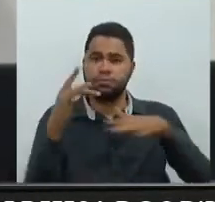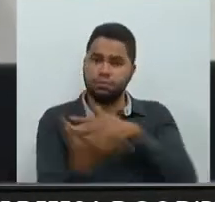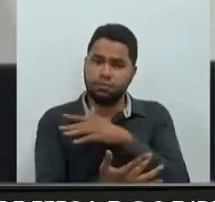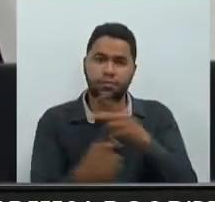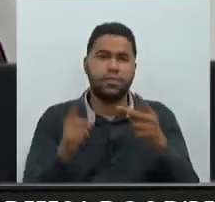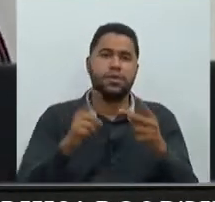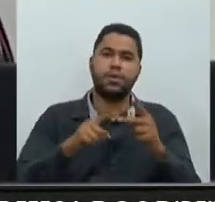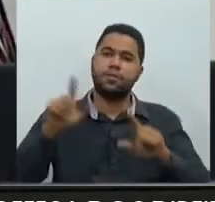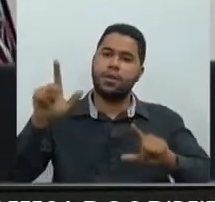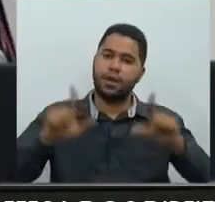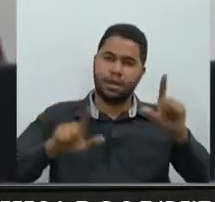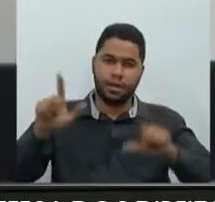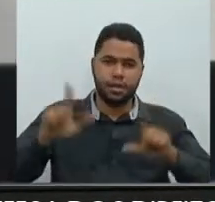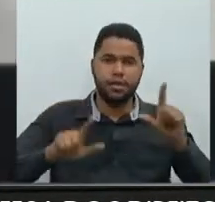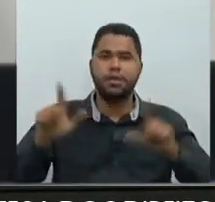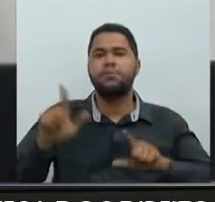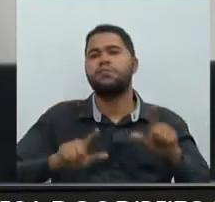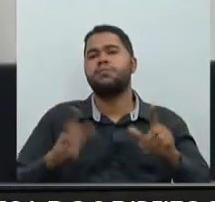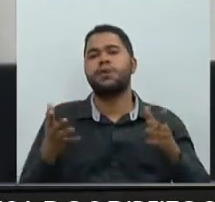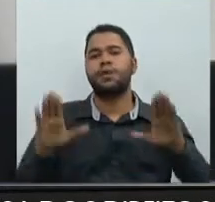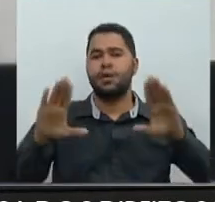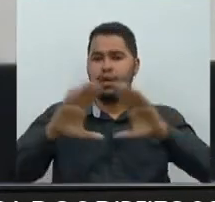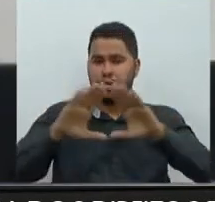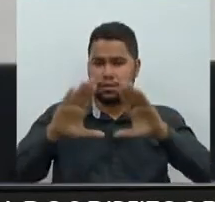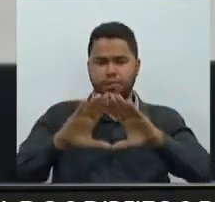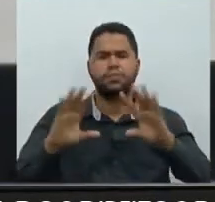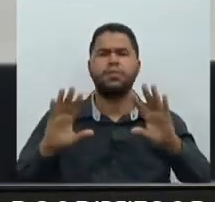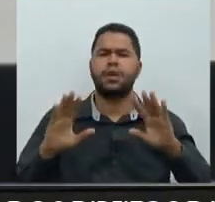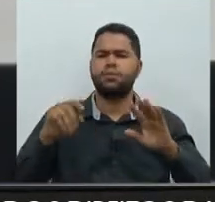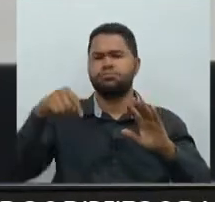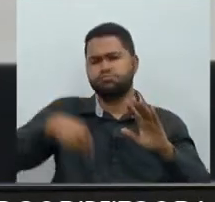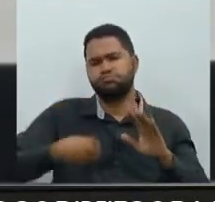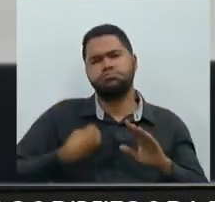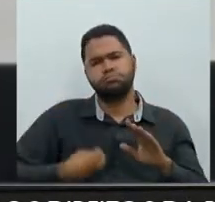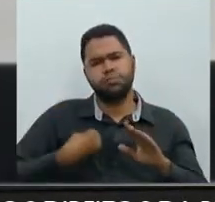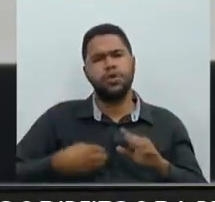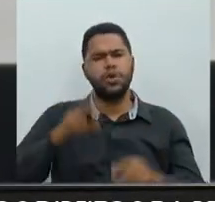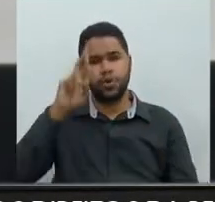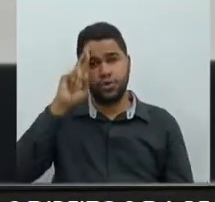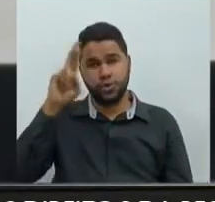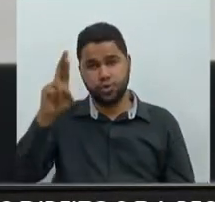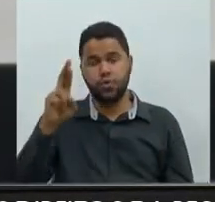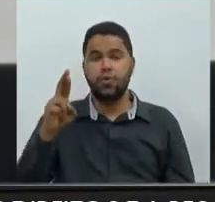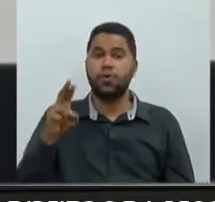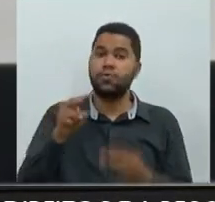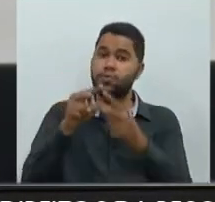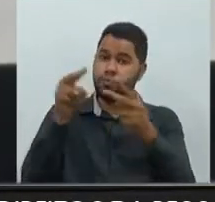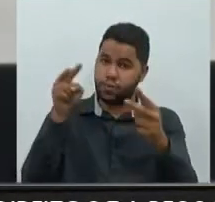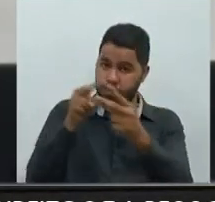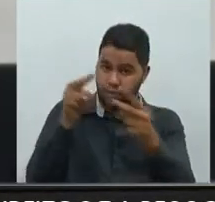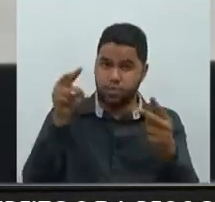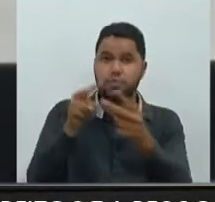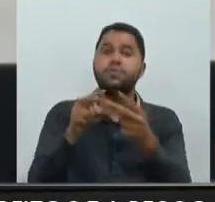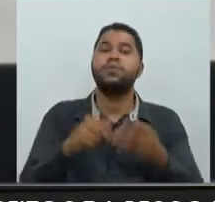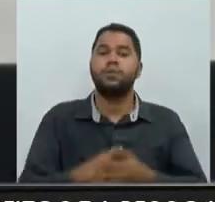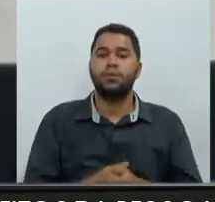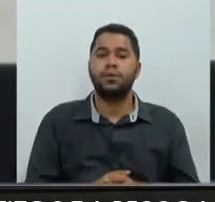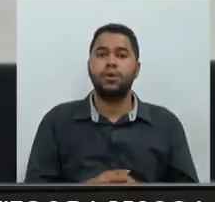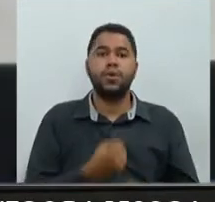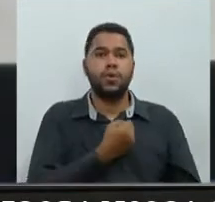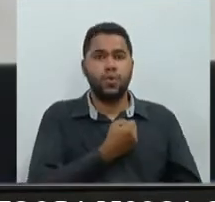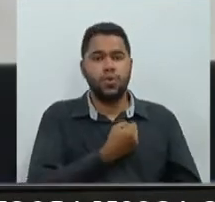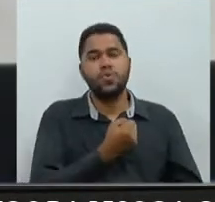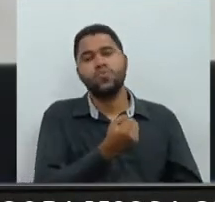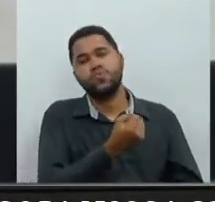TV Assembleia também, muitos participaram aqui, muitos diretores aqui de forma virtual, né? A gente teve um número